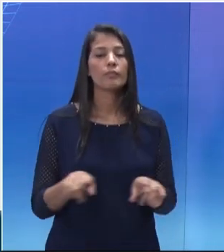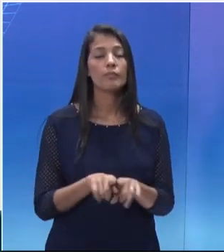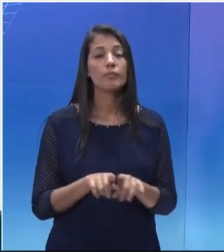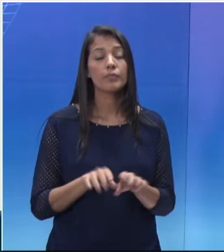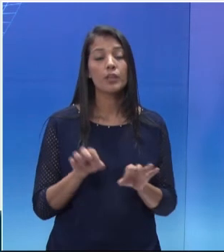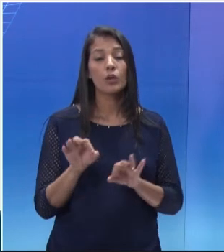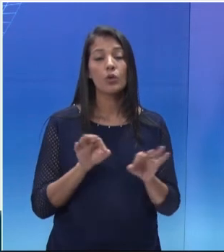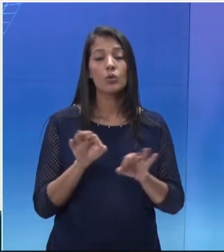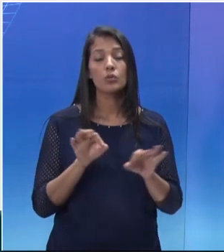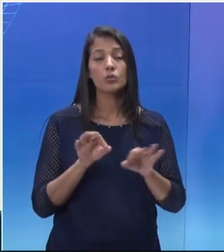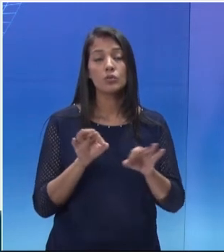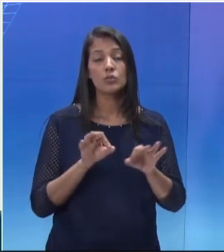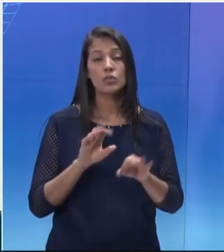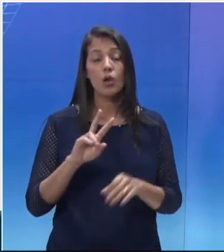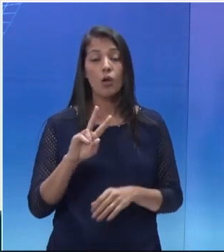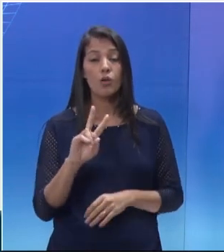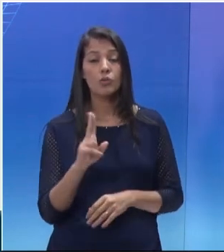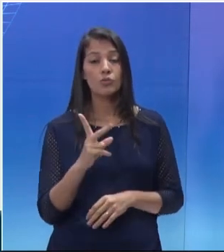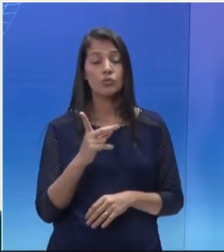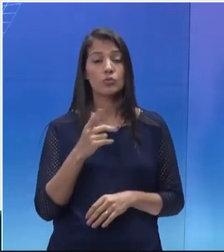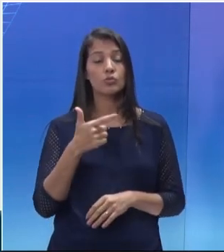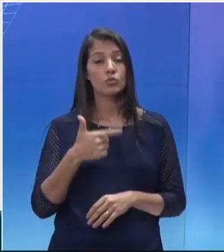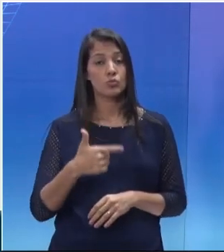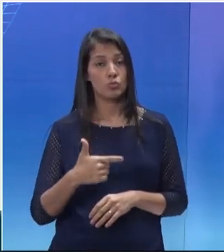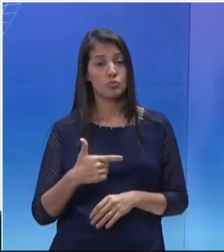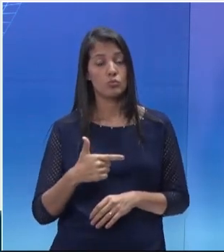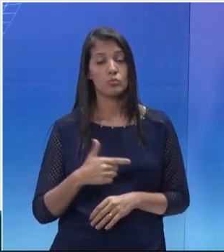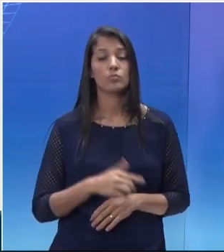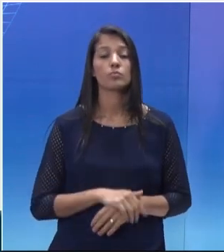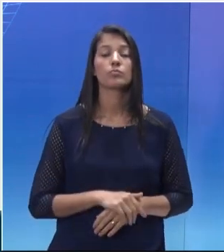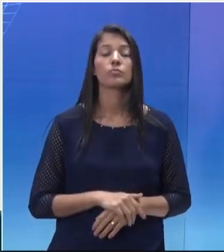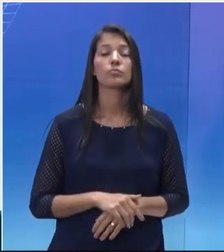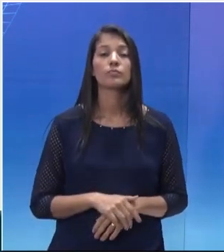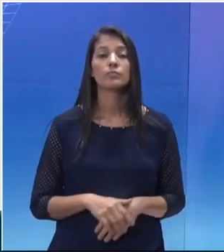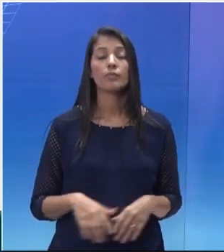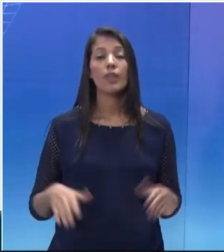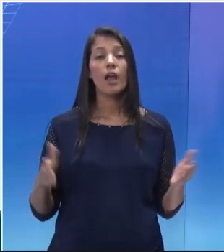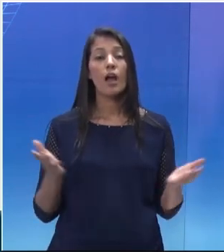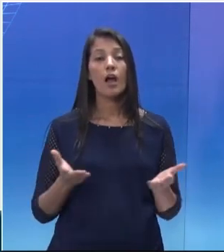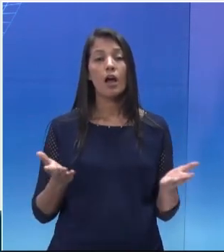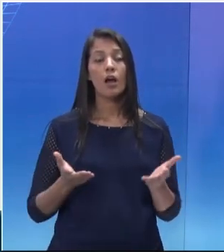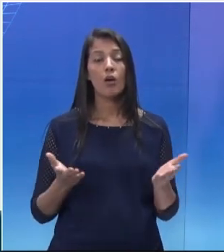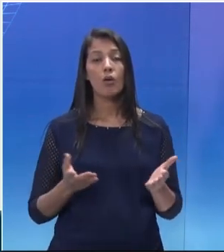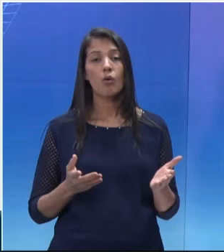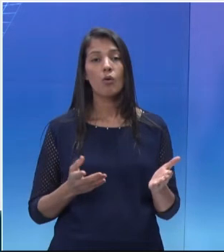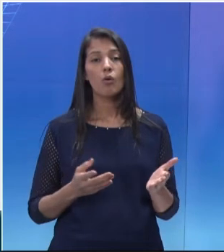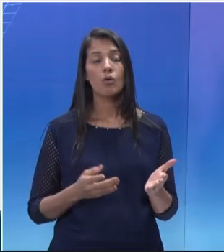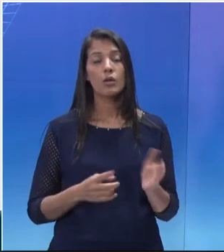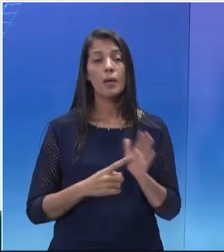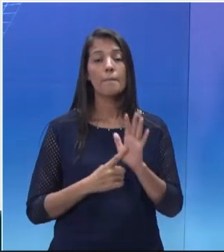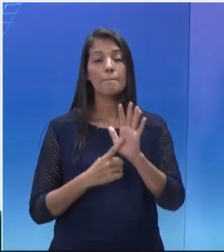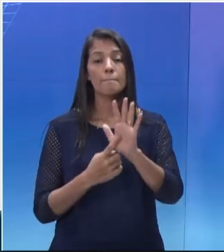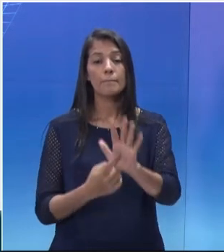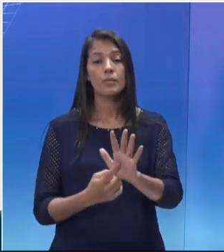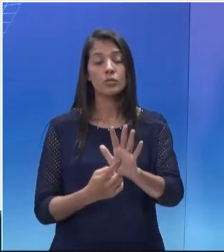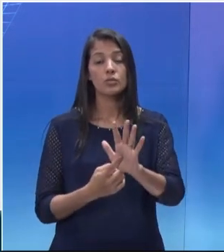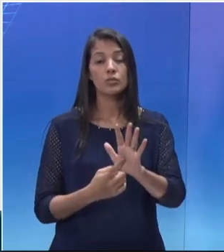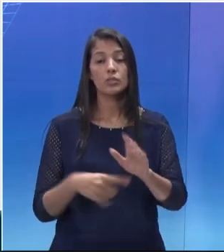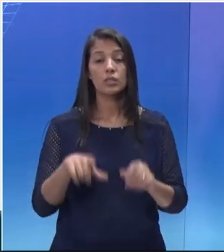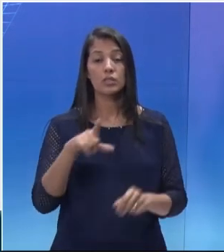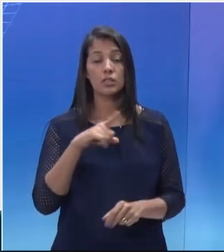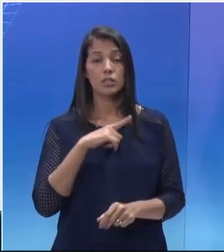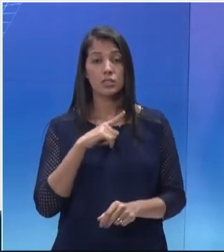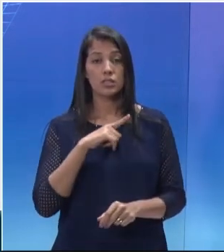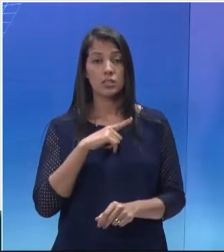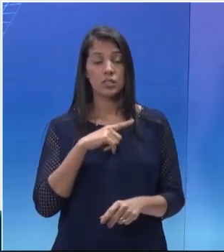formação do gás cloro, como o enunciado já tinha antecipado, formação do hidróxido de sódio, como o enunciado também tinha antecipado, e